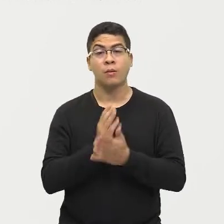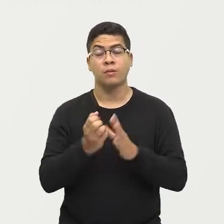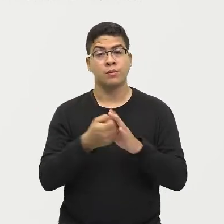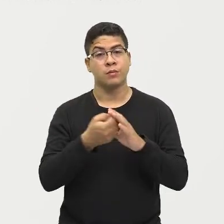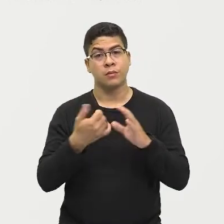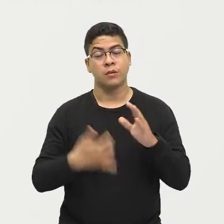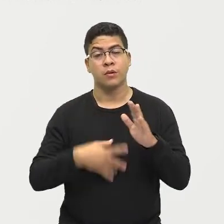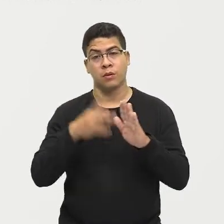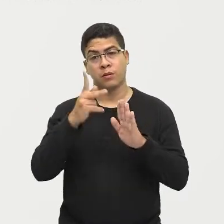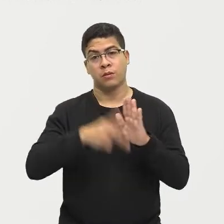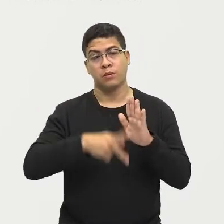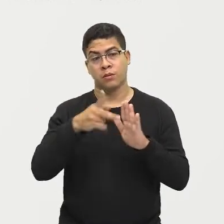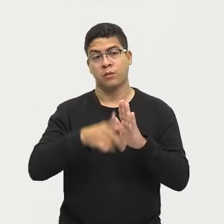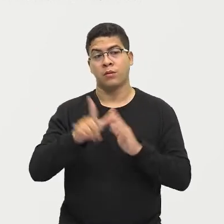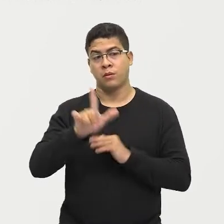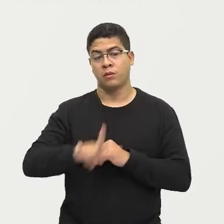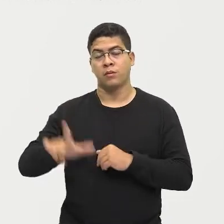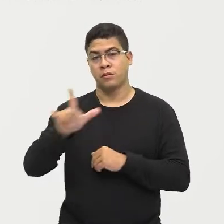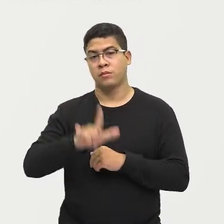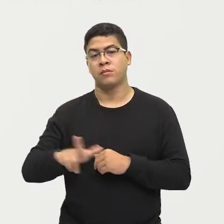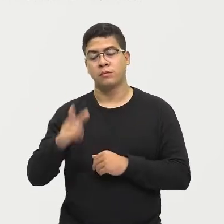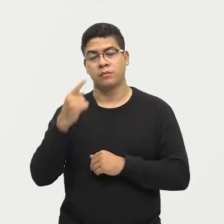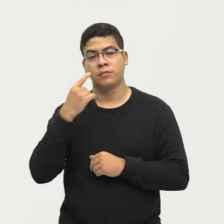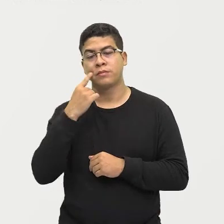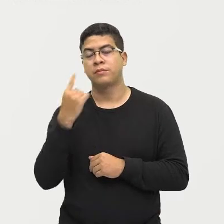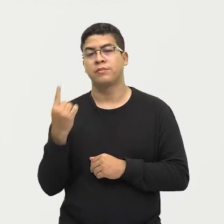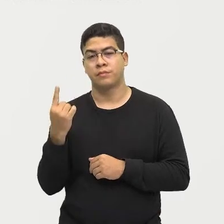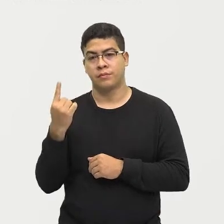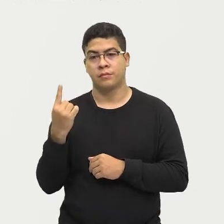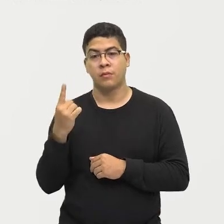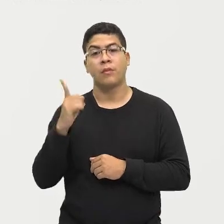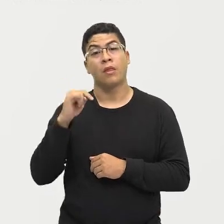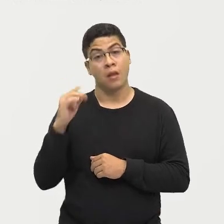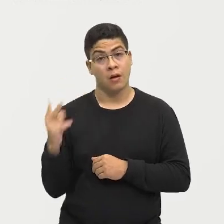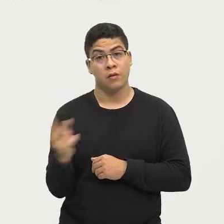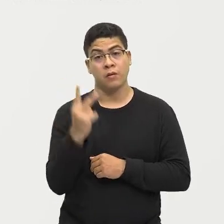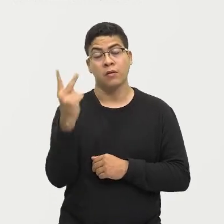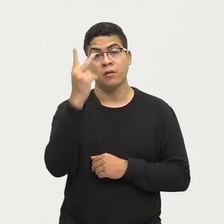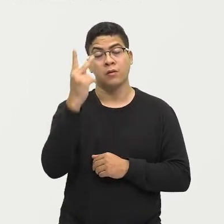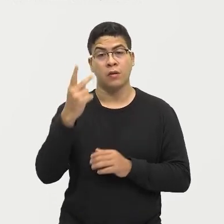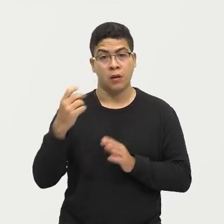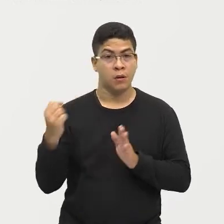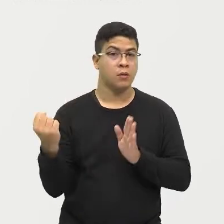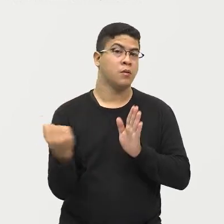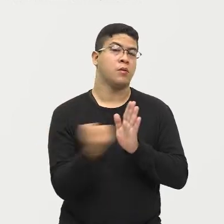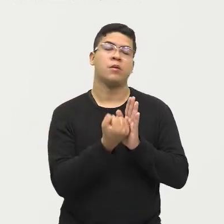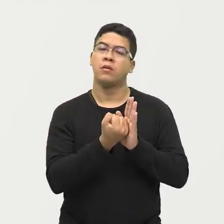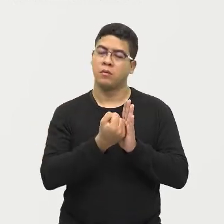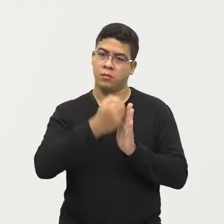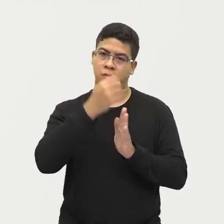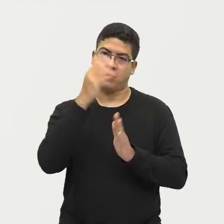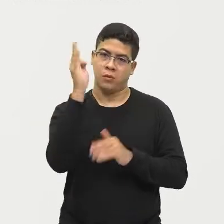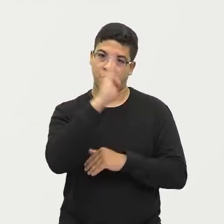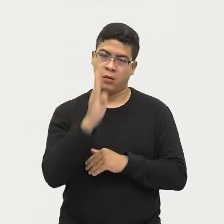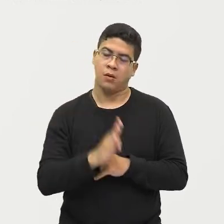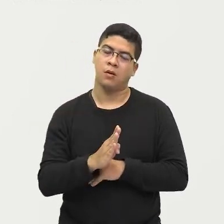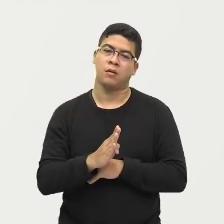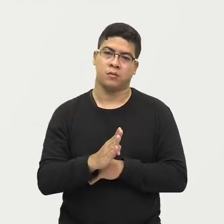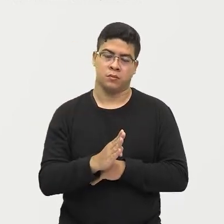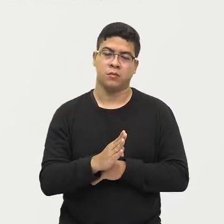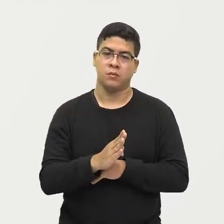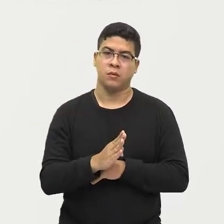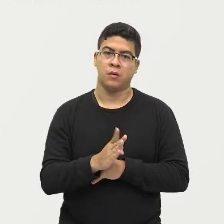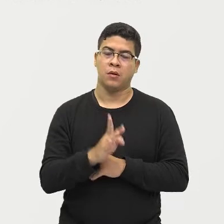do projeto literário da primeira geração modernista é a valorização da identidade nacional, né? Além